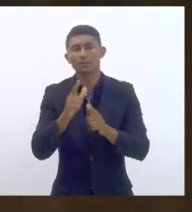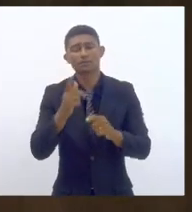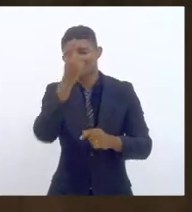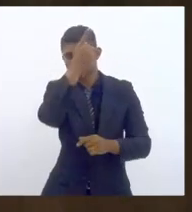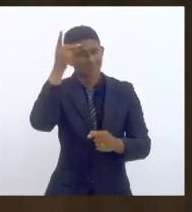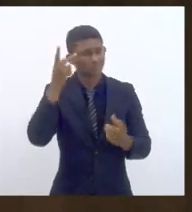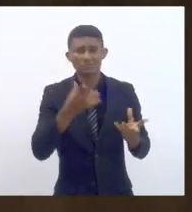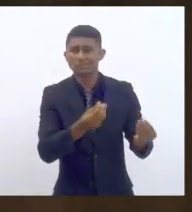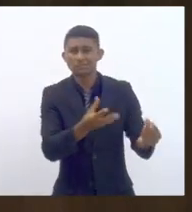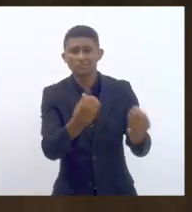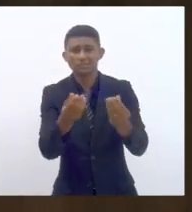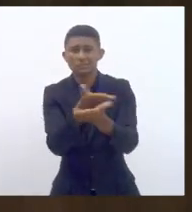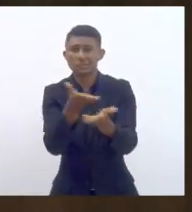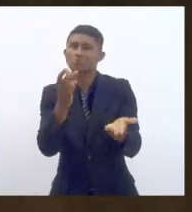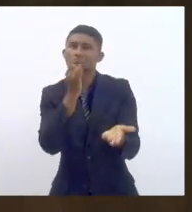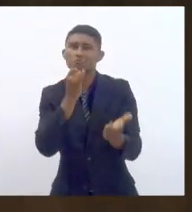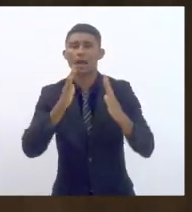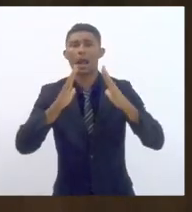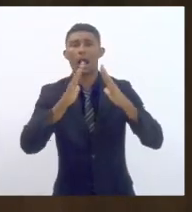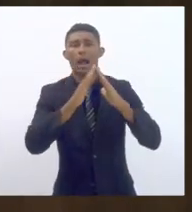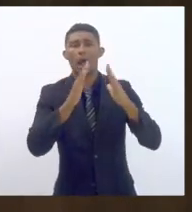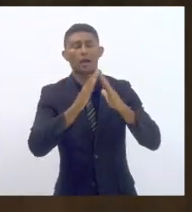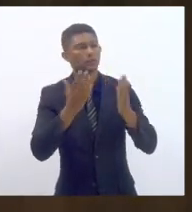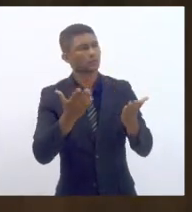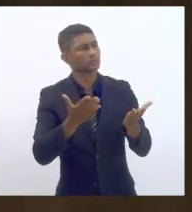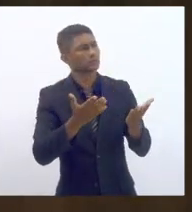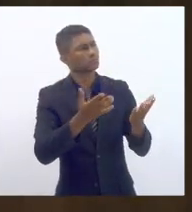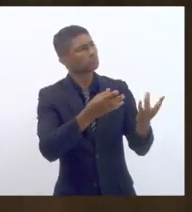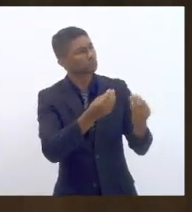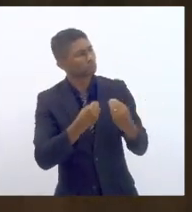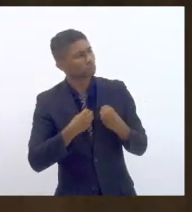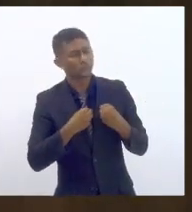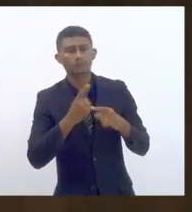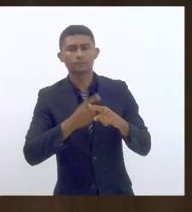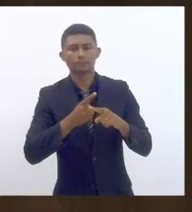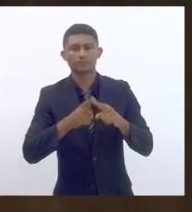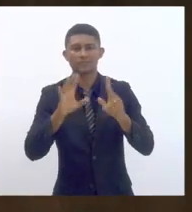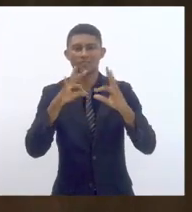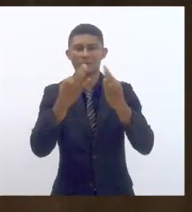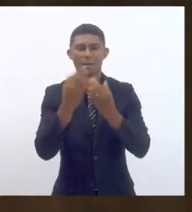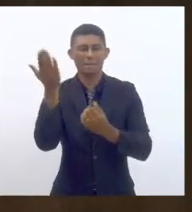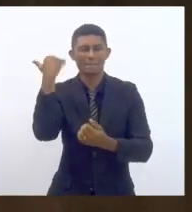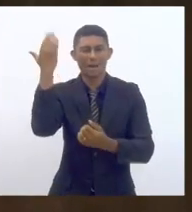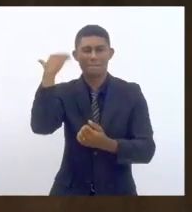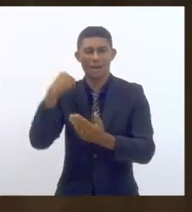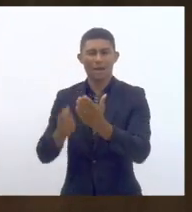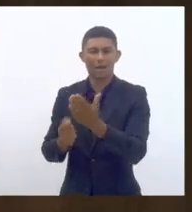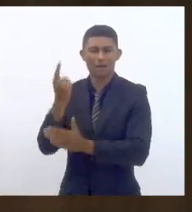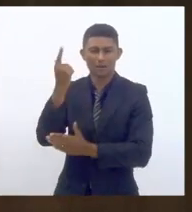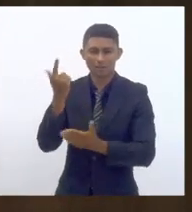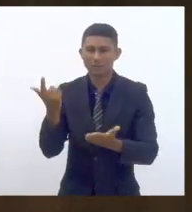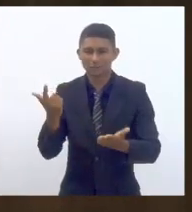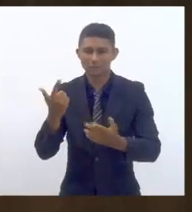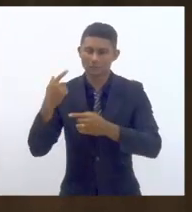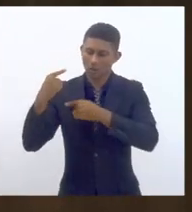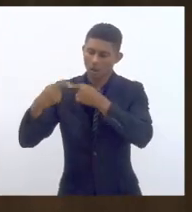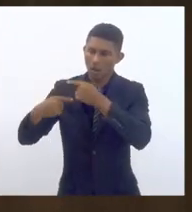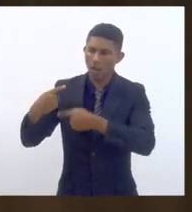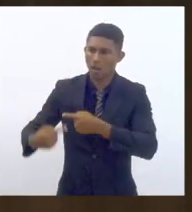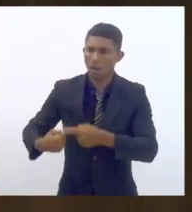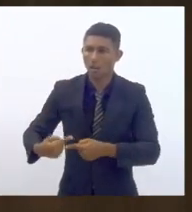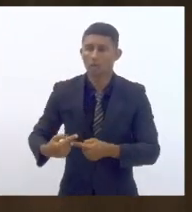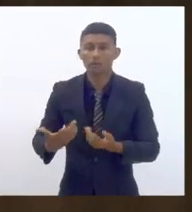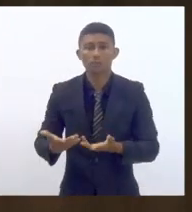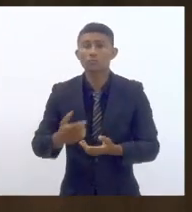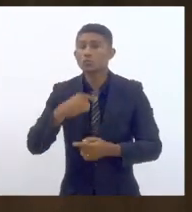pessoas que herdaram imóveis comprados há muito tempo por seus familiares não conseguiam finalizar o